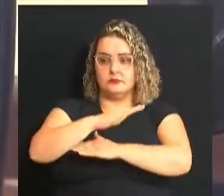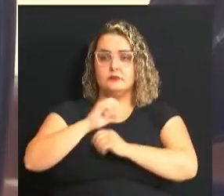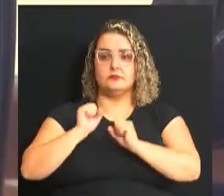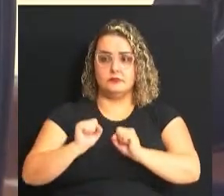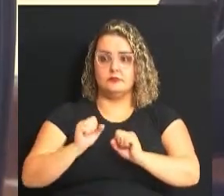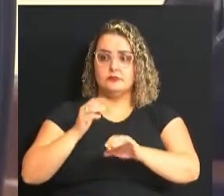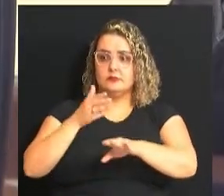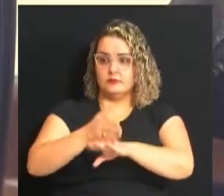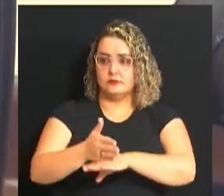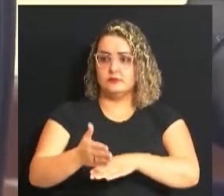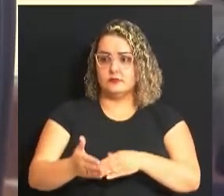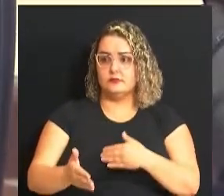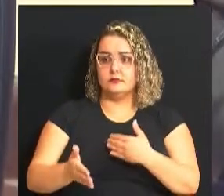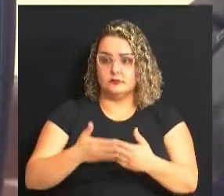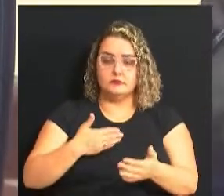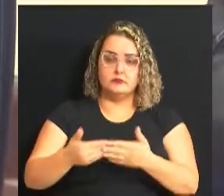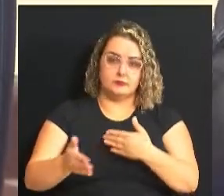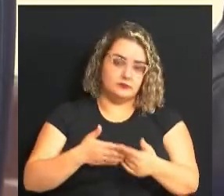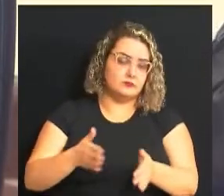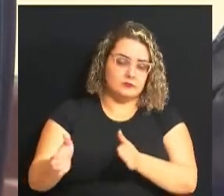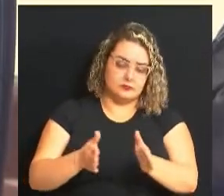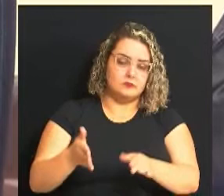acessar a qualquer momento.